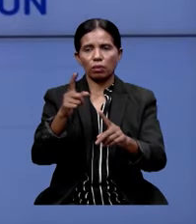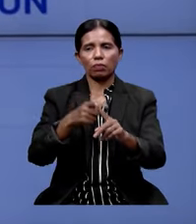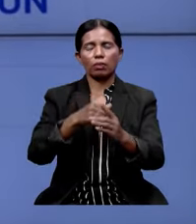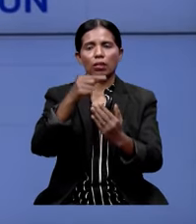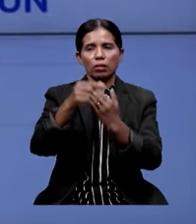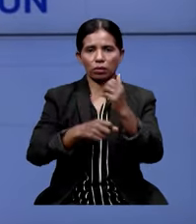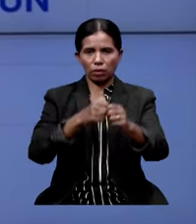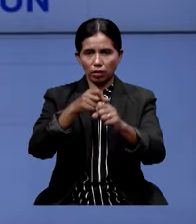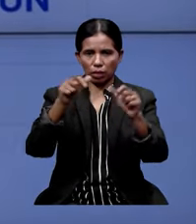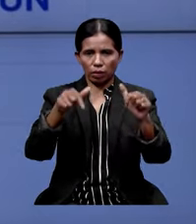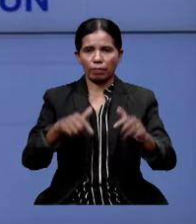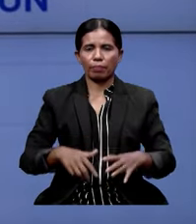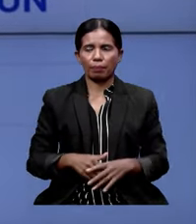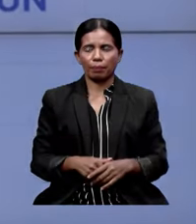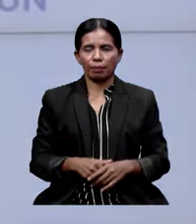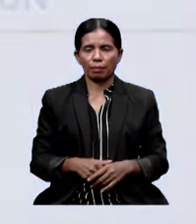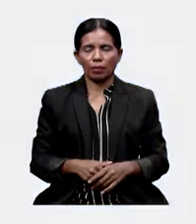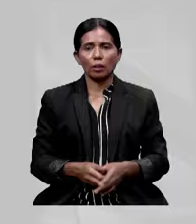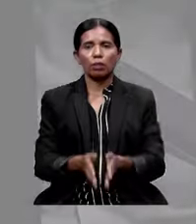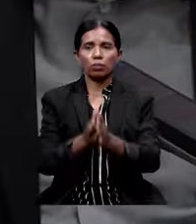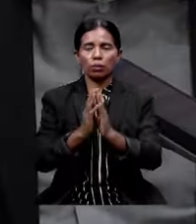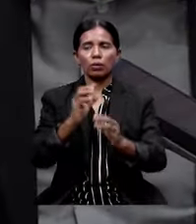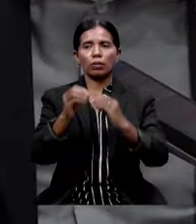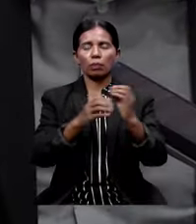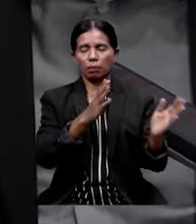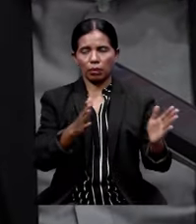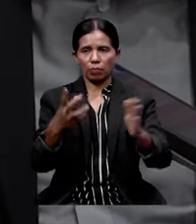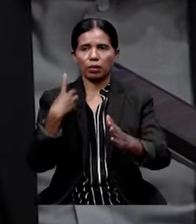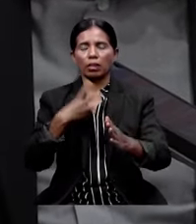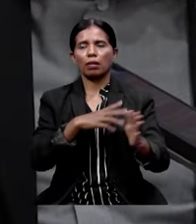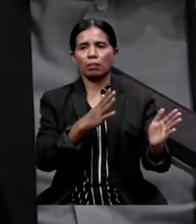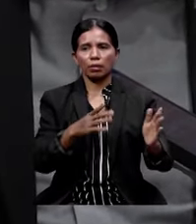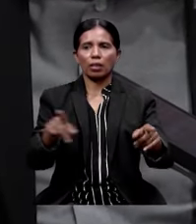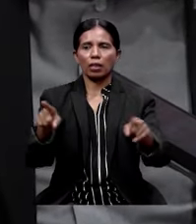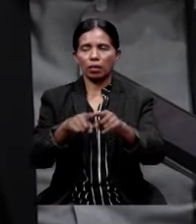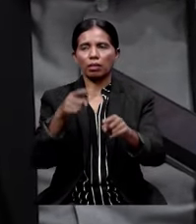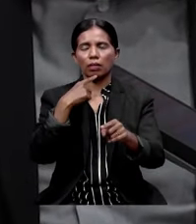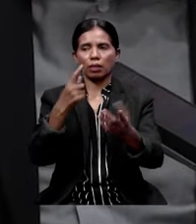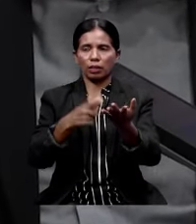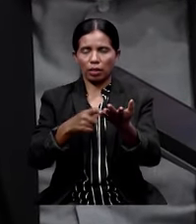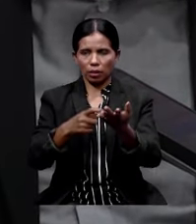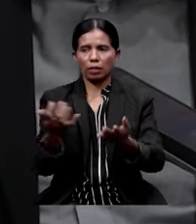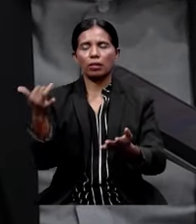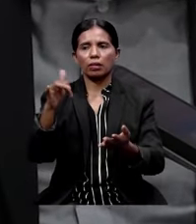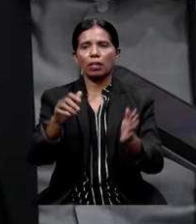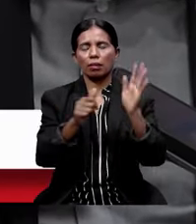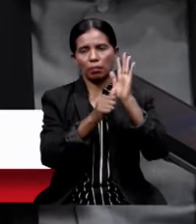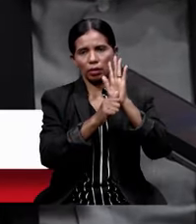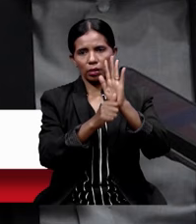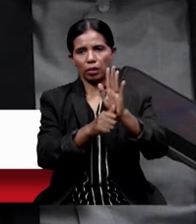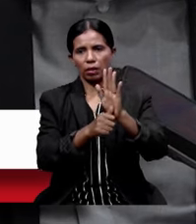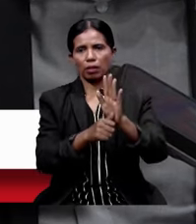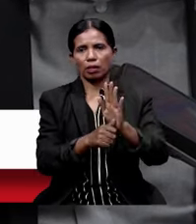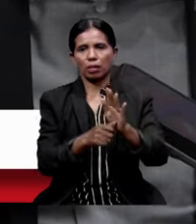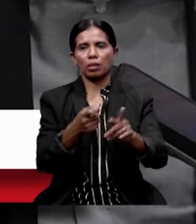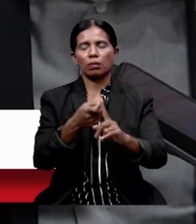tinangue. Isso com uma preparação. Itne preparação, né? A nessa ou em técnico será apresenta kata